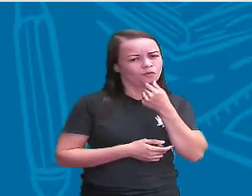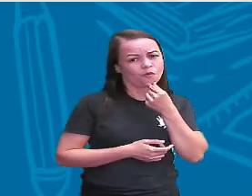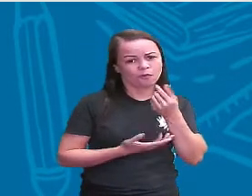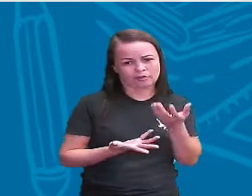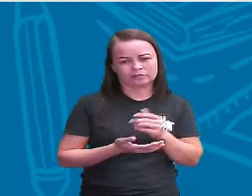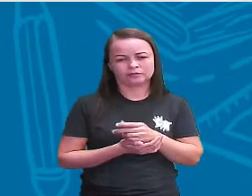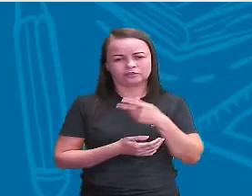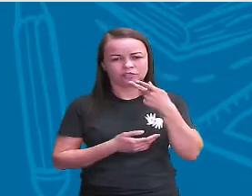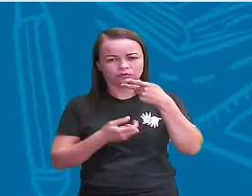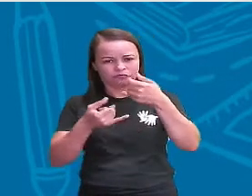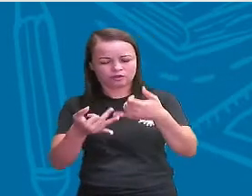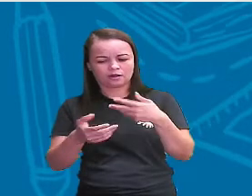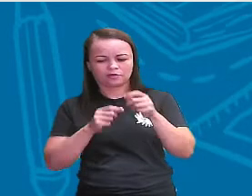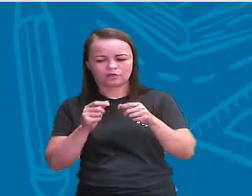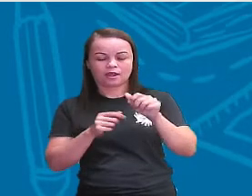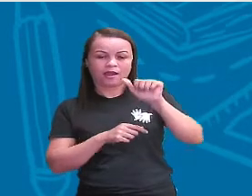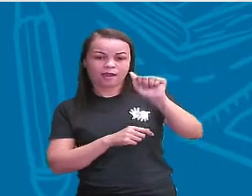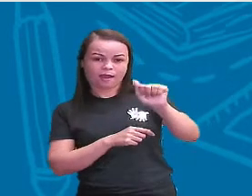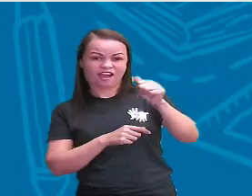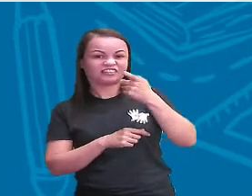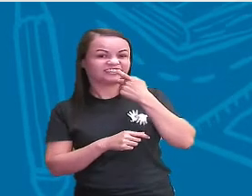homem. Se eu digo, vamos